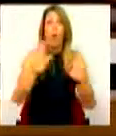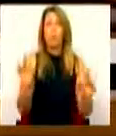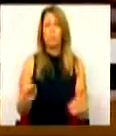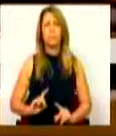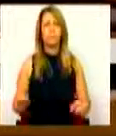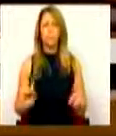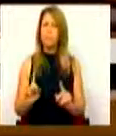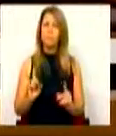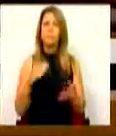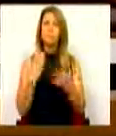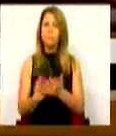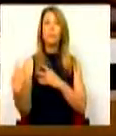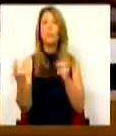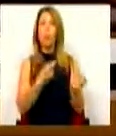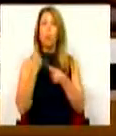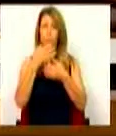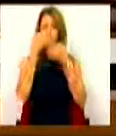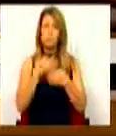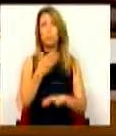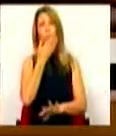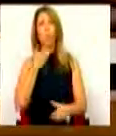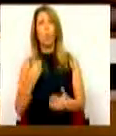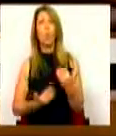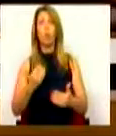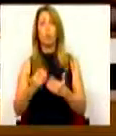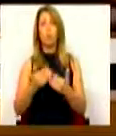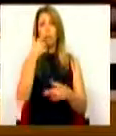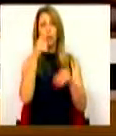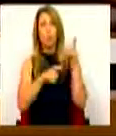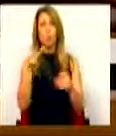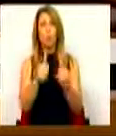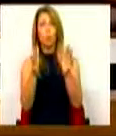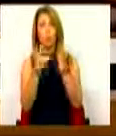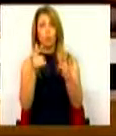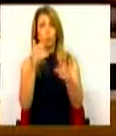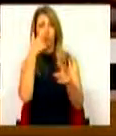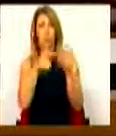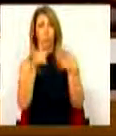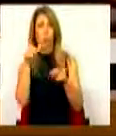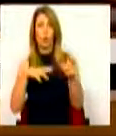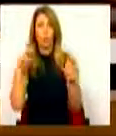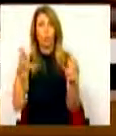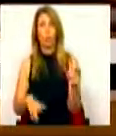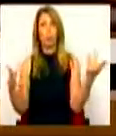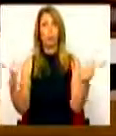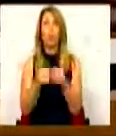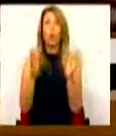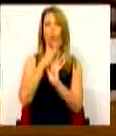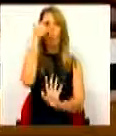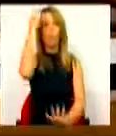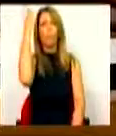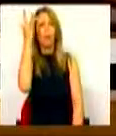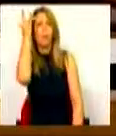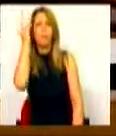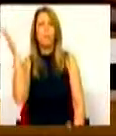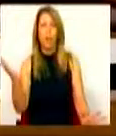franco, útil e compreensivo para todos os portugueses. Sendo assim, importa sublinhar que a ambição